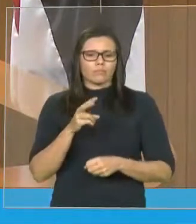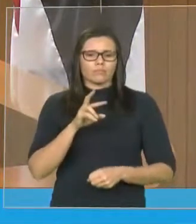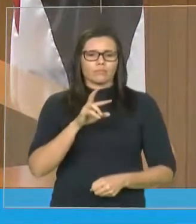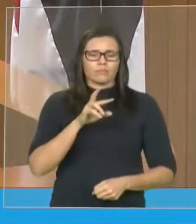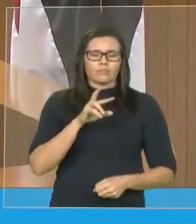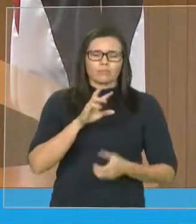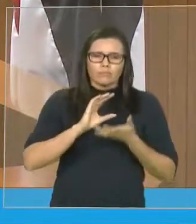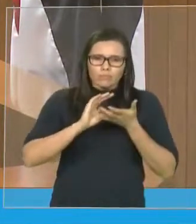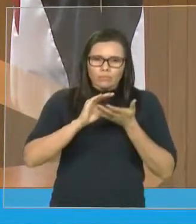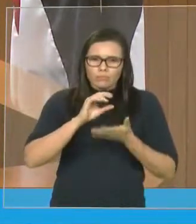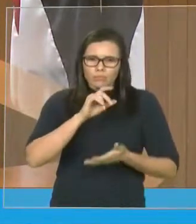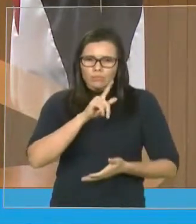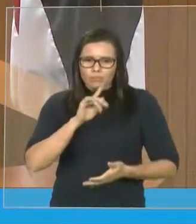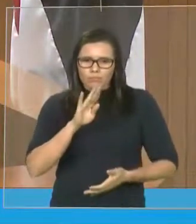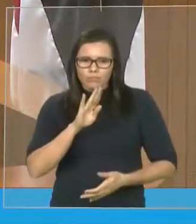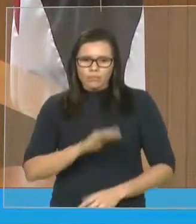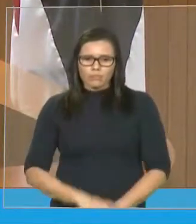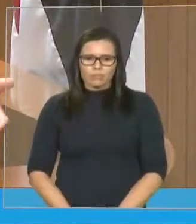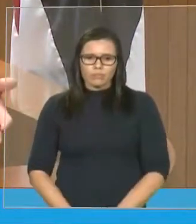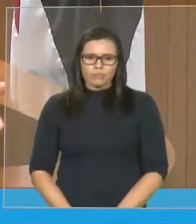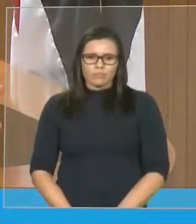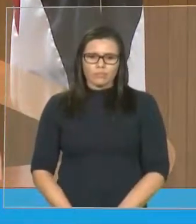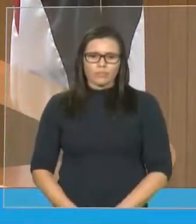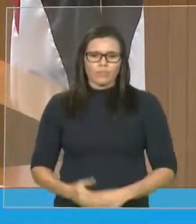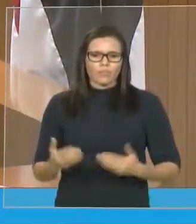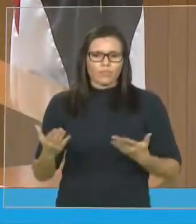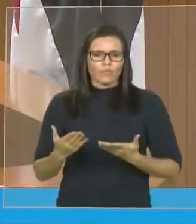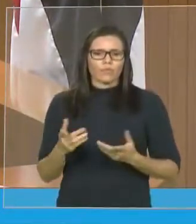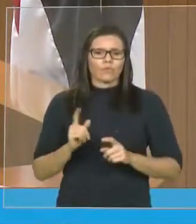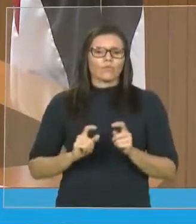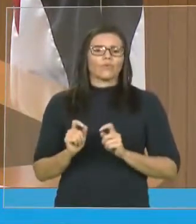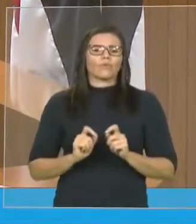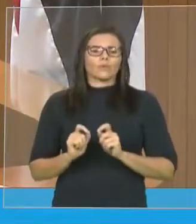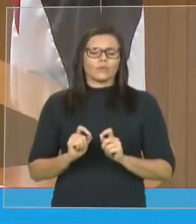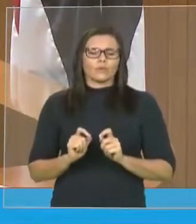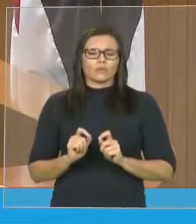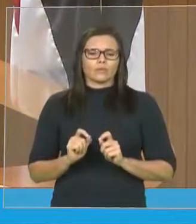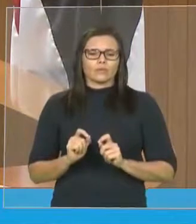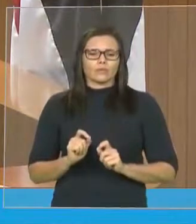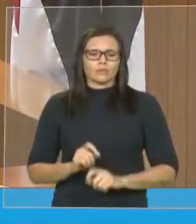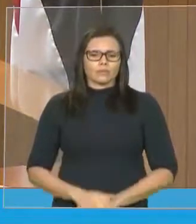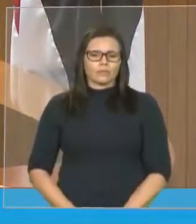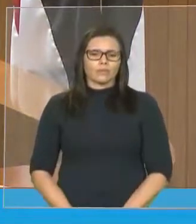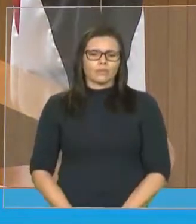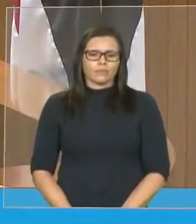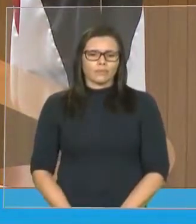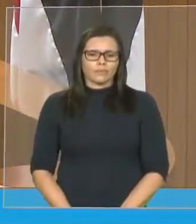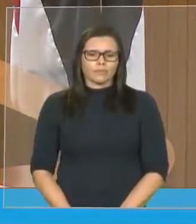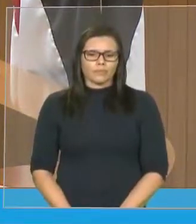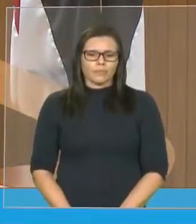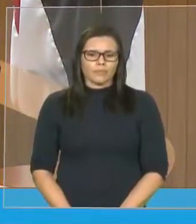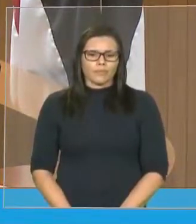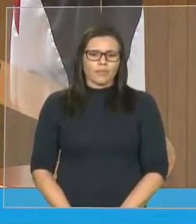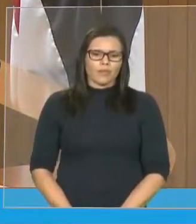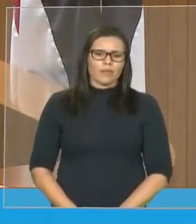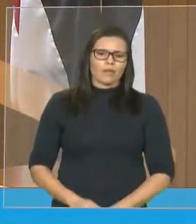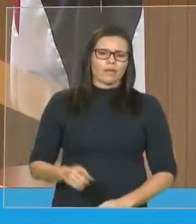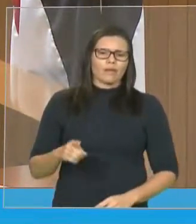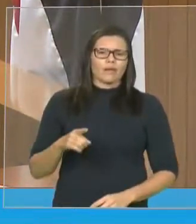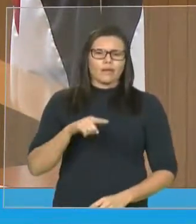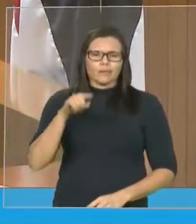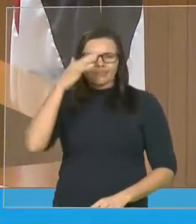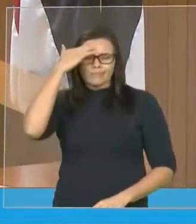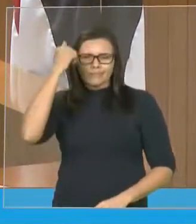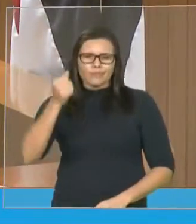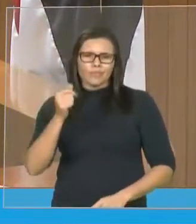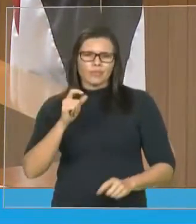que aqui estão, que o controle a posteriori, infelizmente, não tem muito resultado. Pouco do que se descortina da corrupção